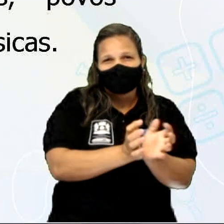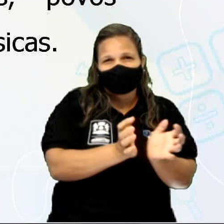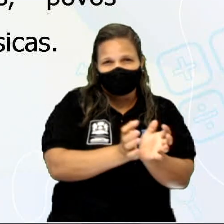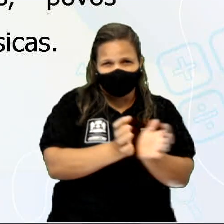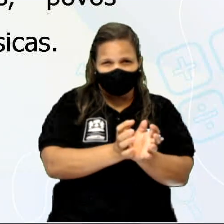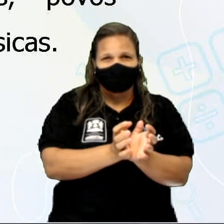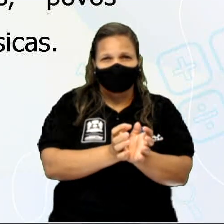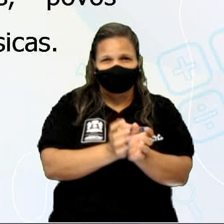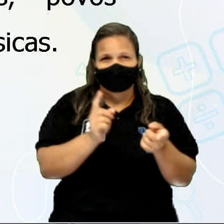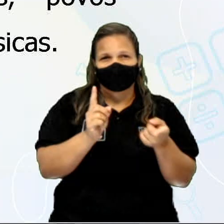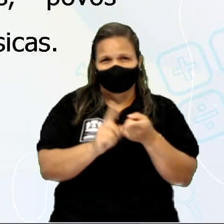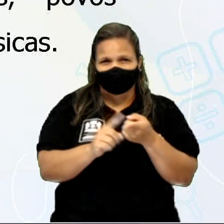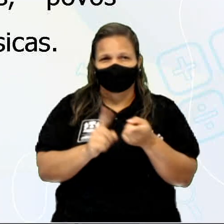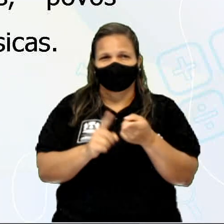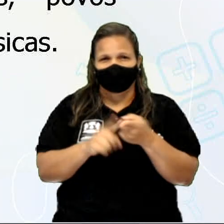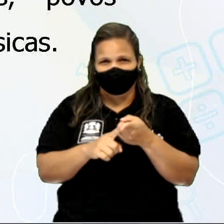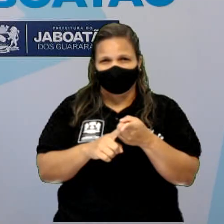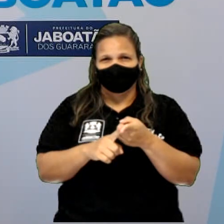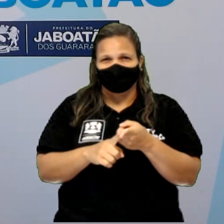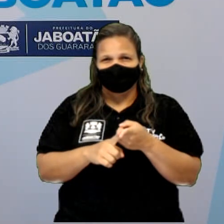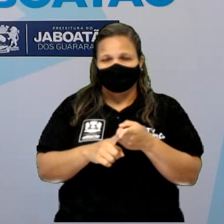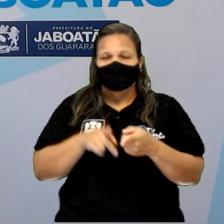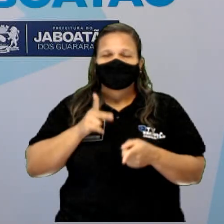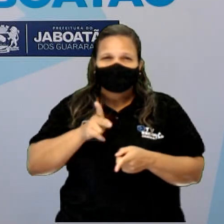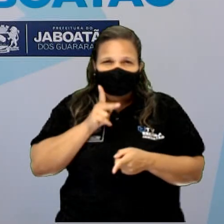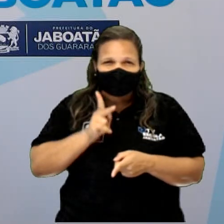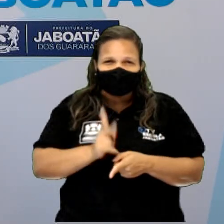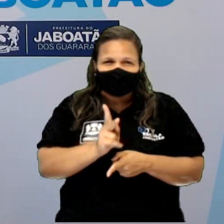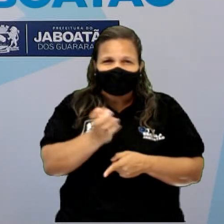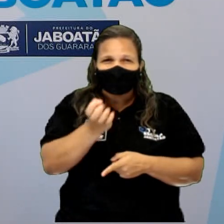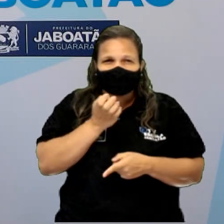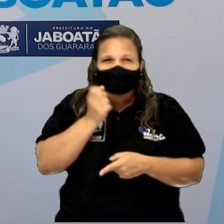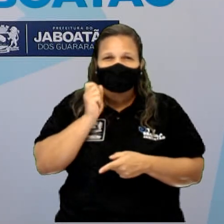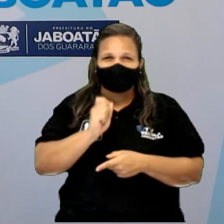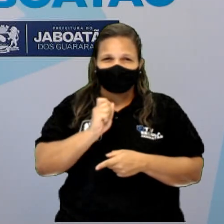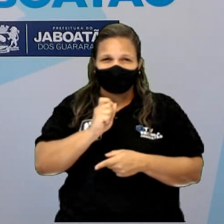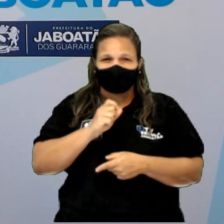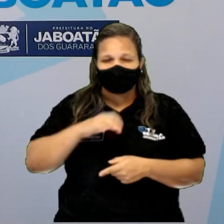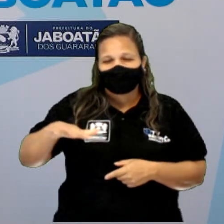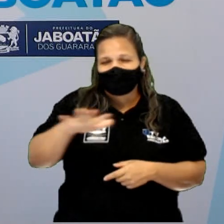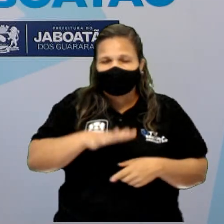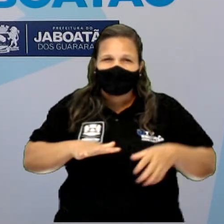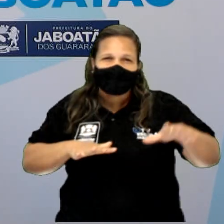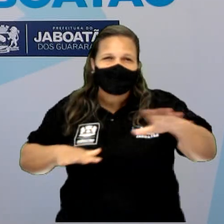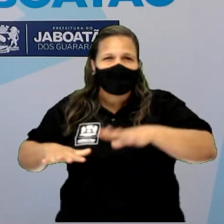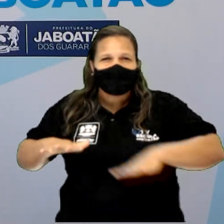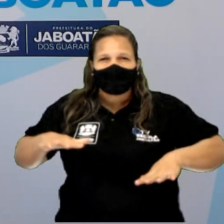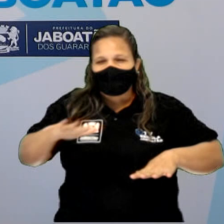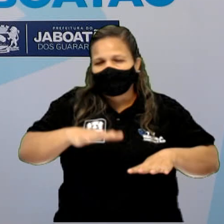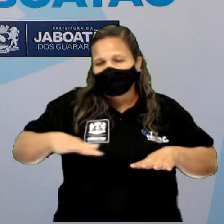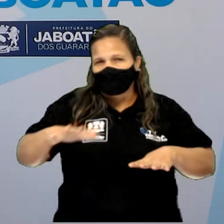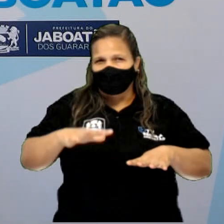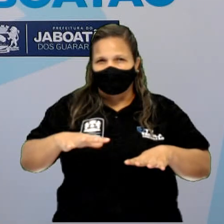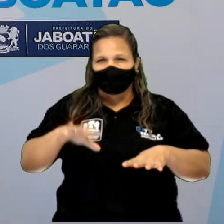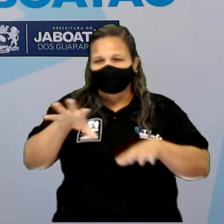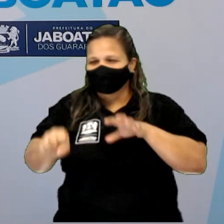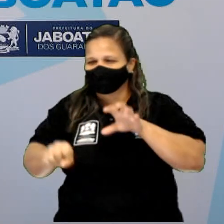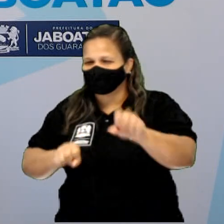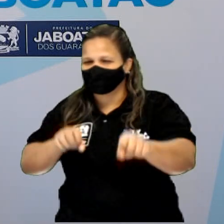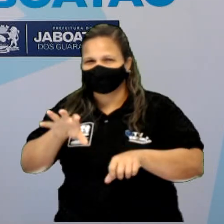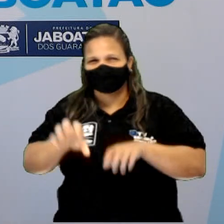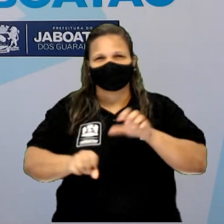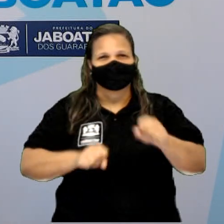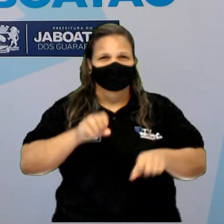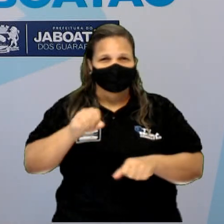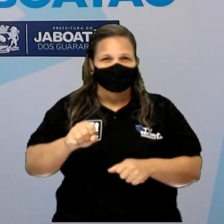estado definido, disputando o espaço entre si. Quem conseguiu alcançar a resposta, parabéns. Quem não, reveja